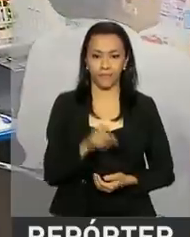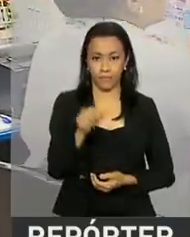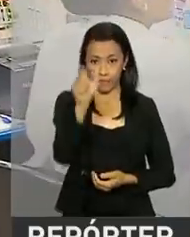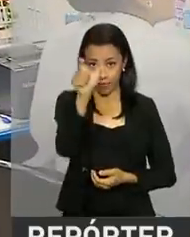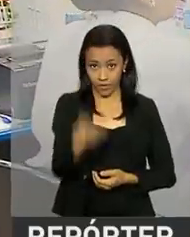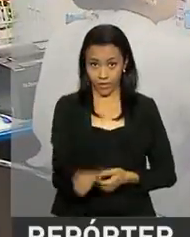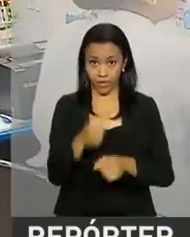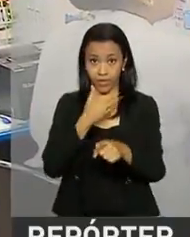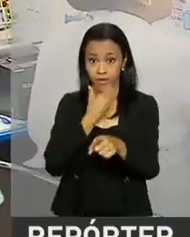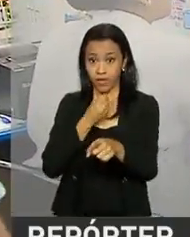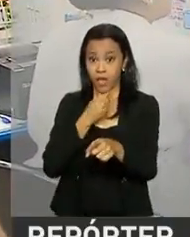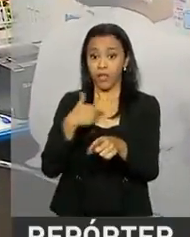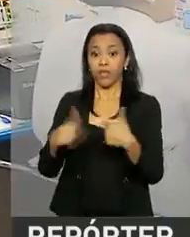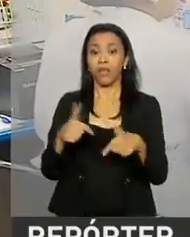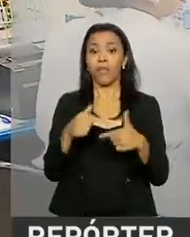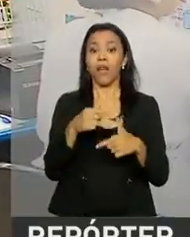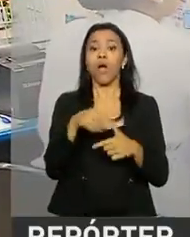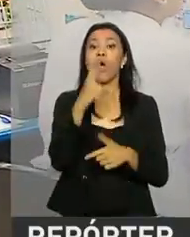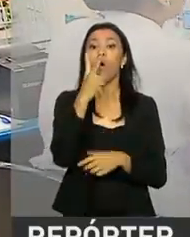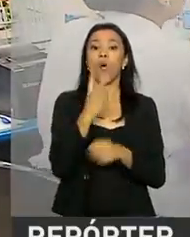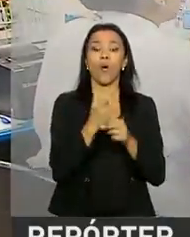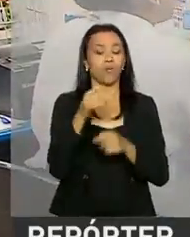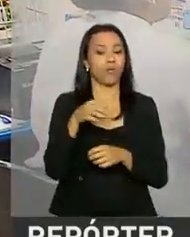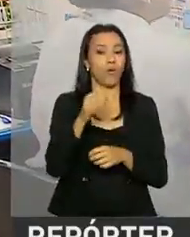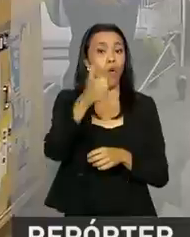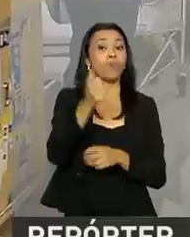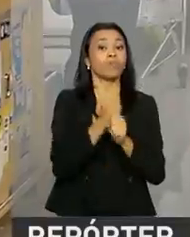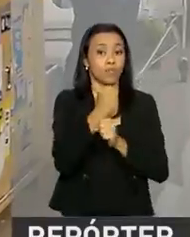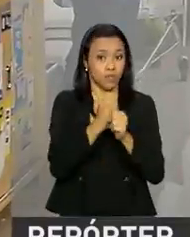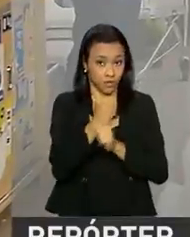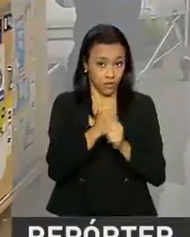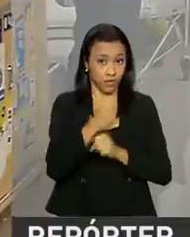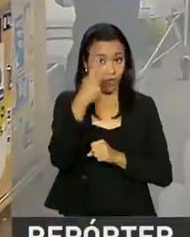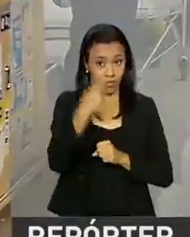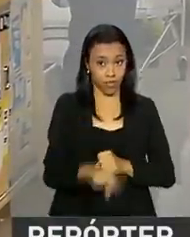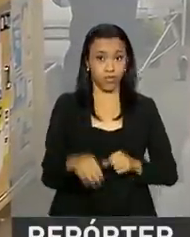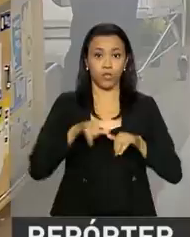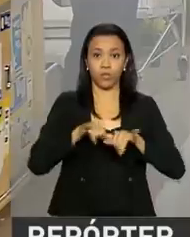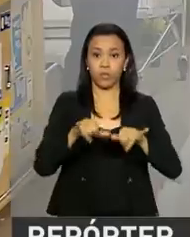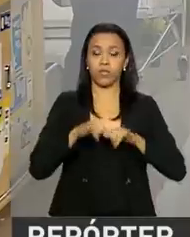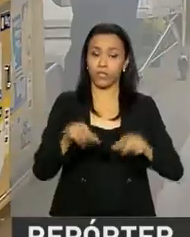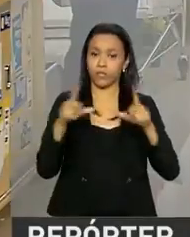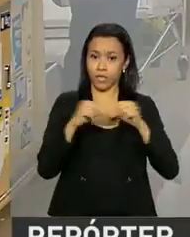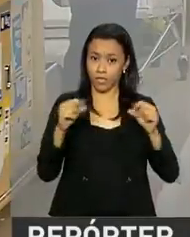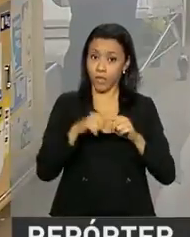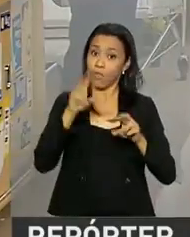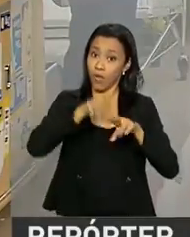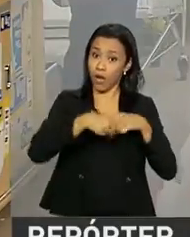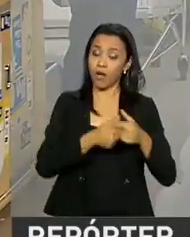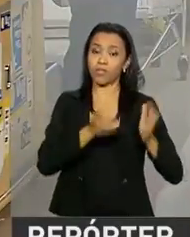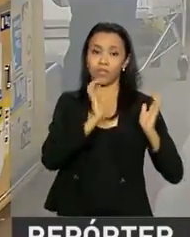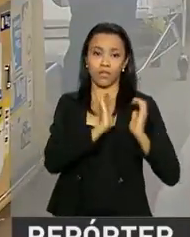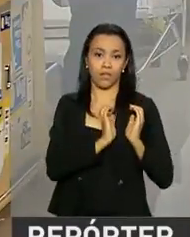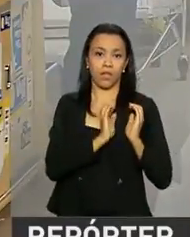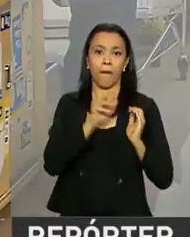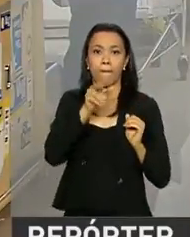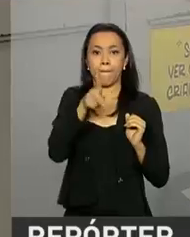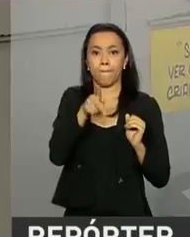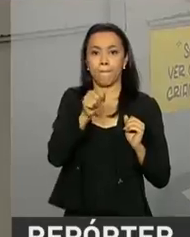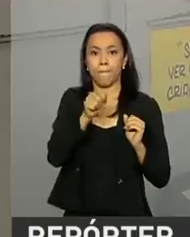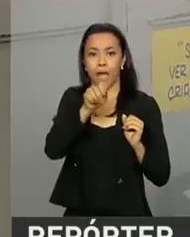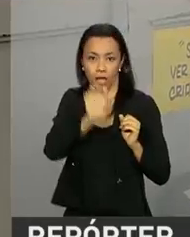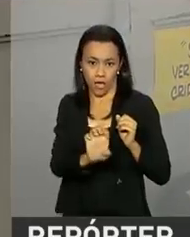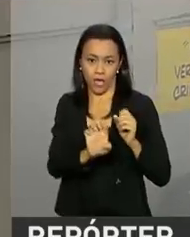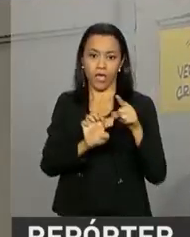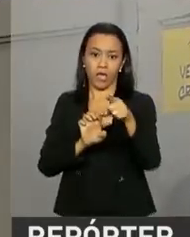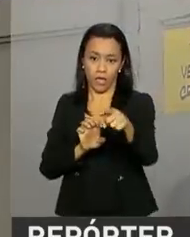Eliel trabalha há 11 anos neste supermercado de Brasília. Foi por meio da APAI, uma rede de atendimento a pessoas com deficiência, que